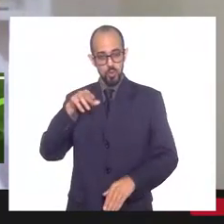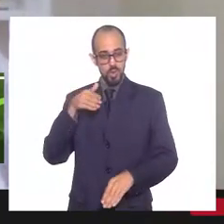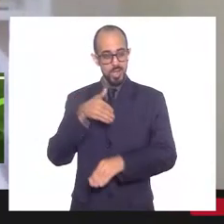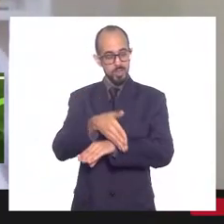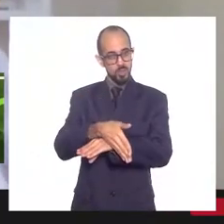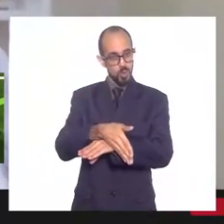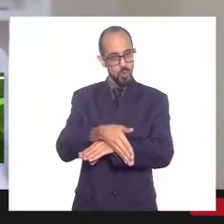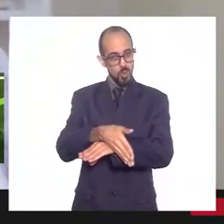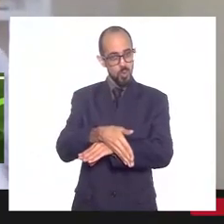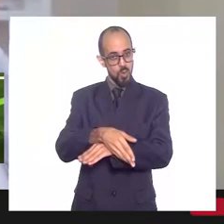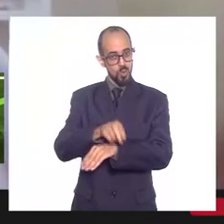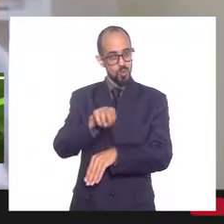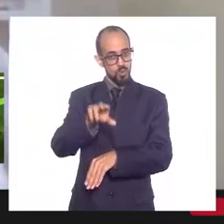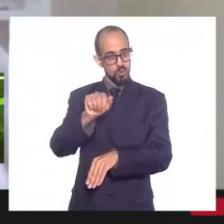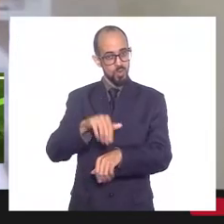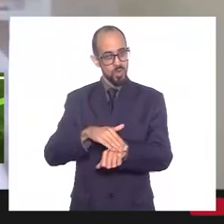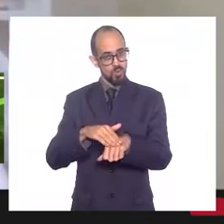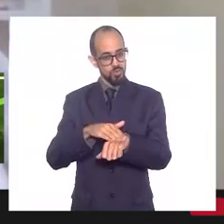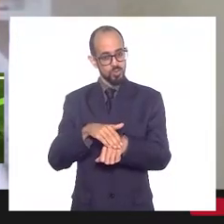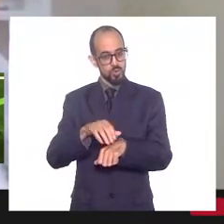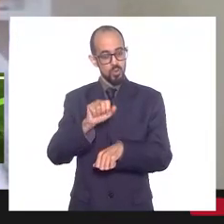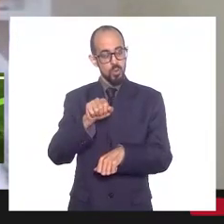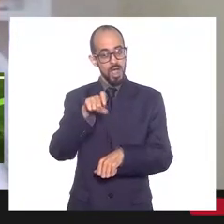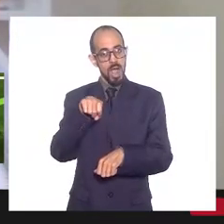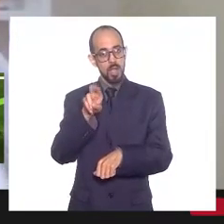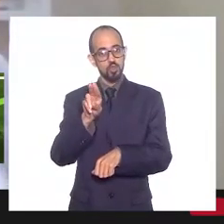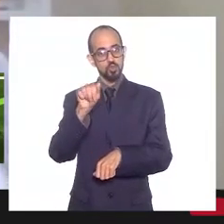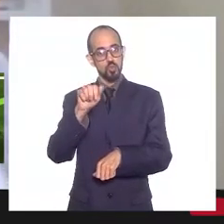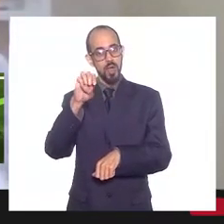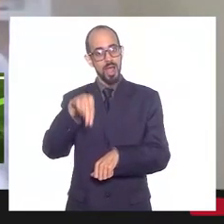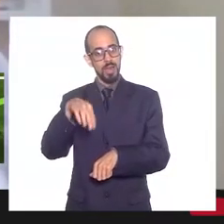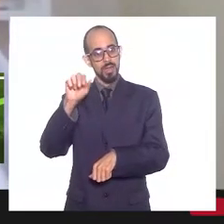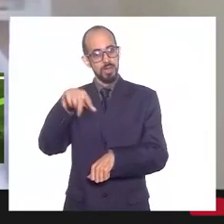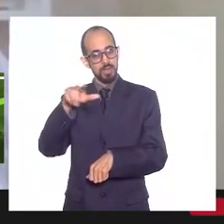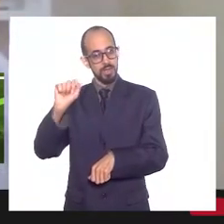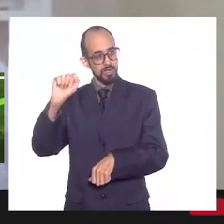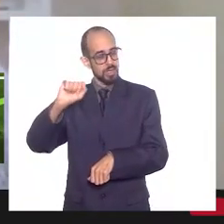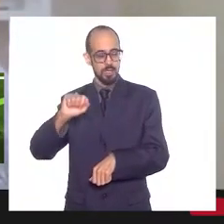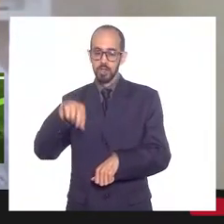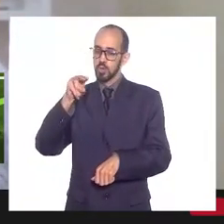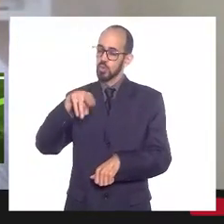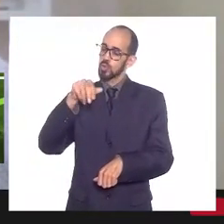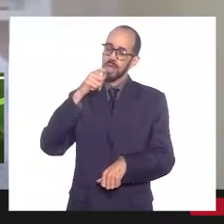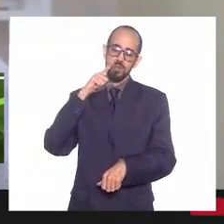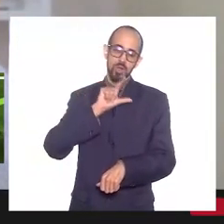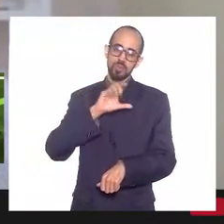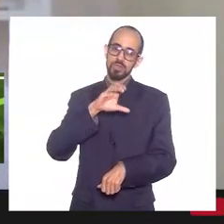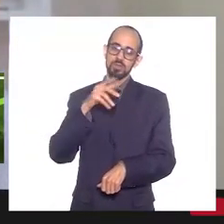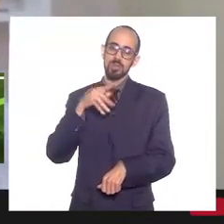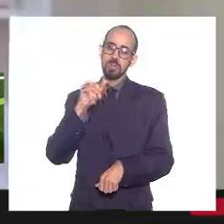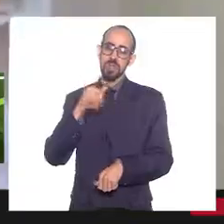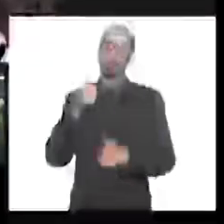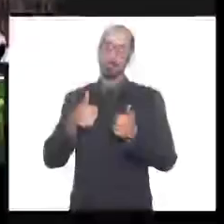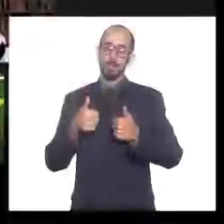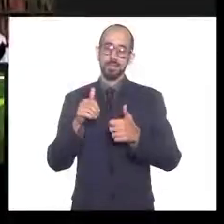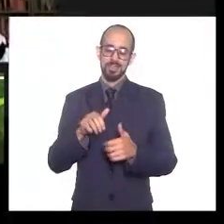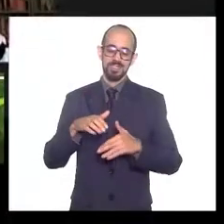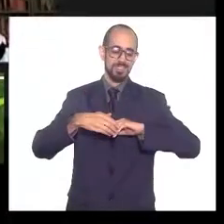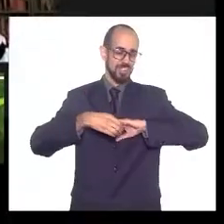falado com a sua nam não terá nunca um bom resultado para essa CP saudações